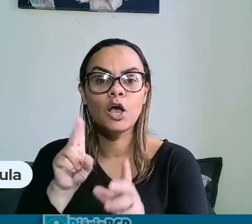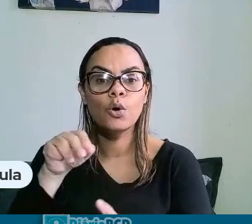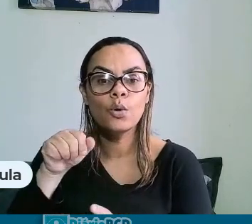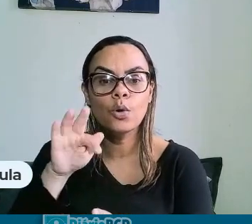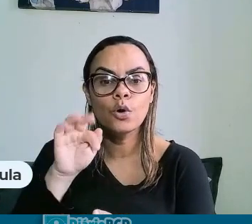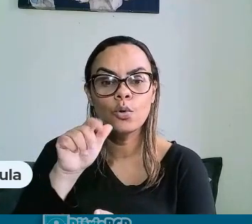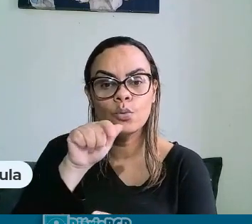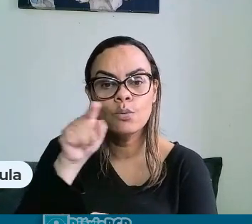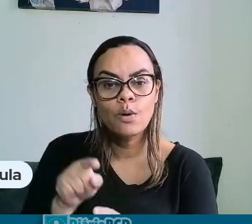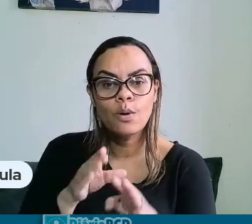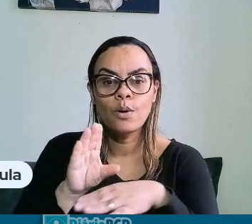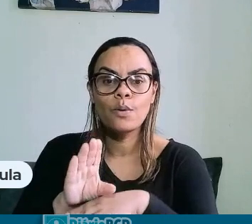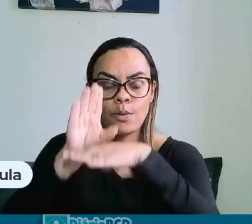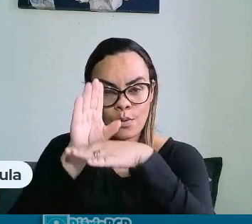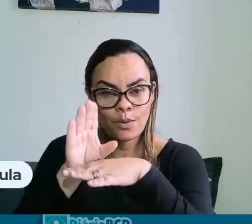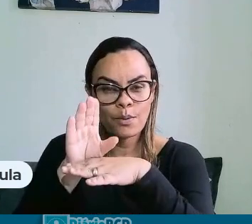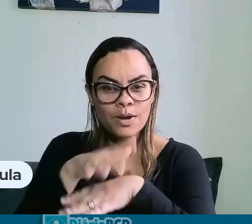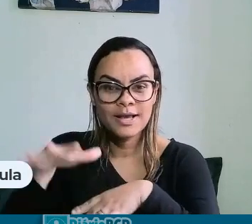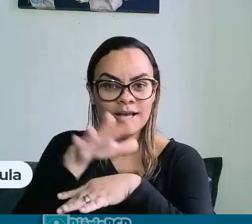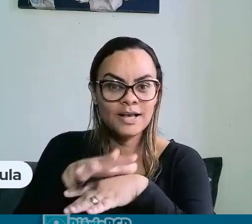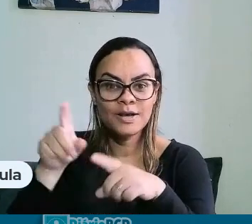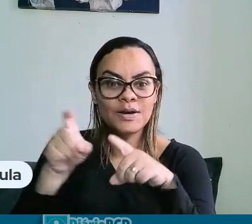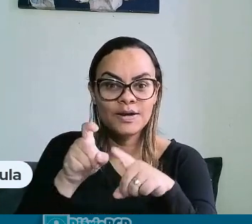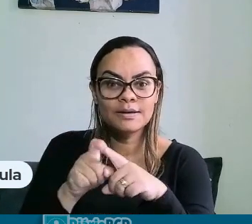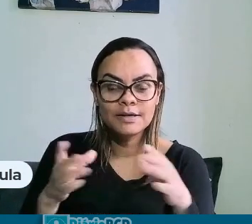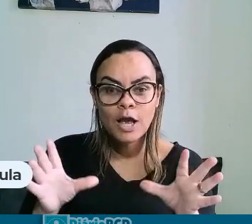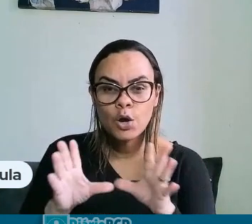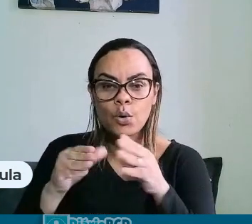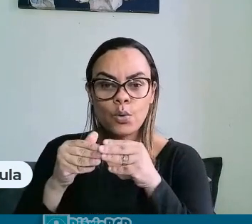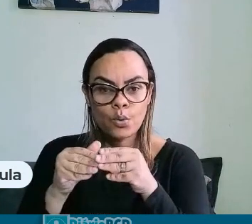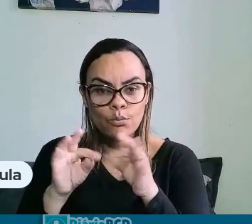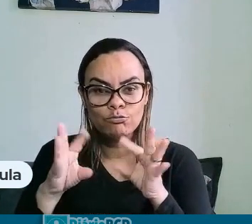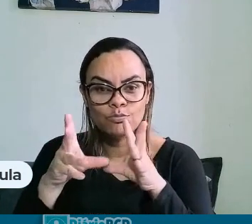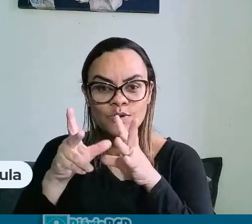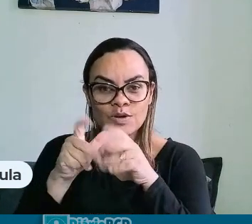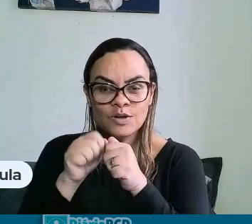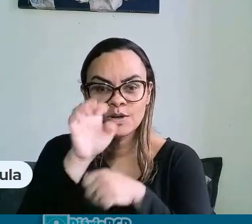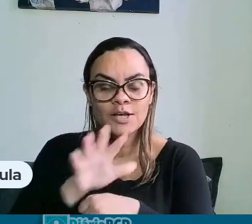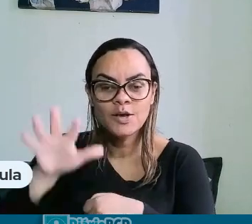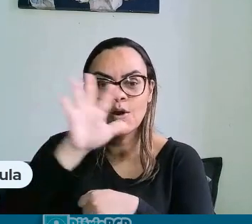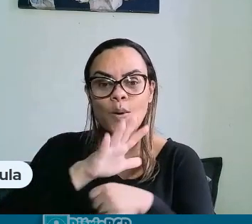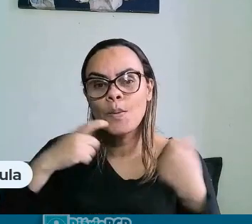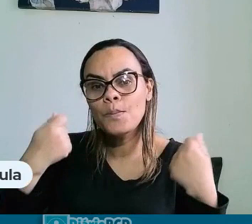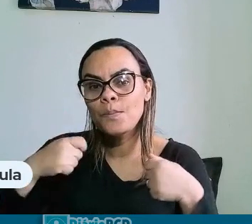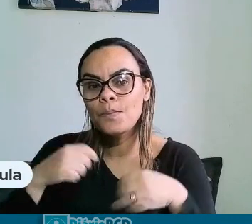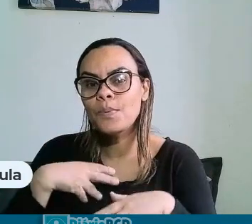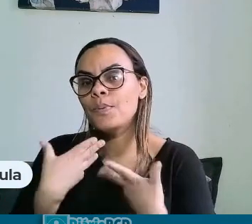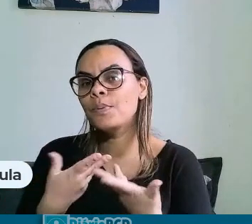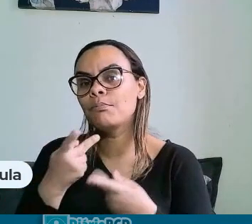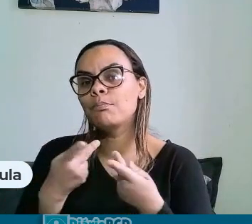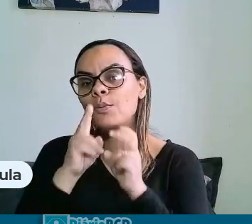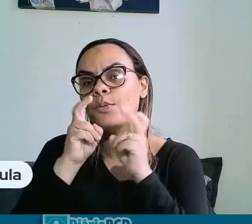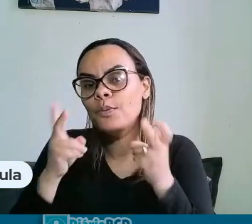o Conselho Nacional Fazendário, que de forma unânime os estados precisam falar